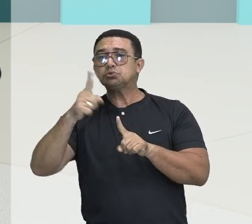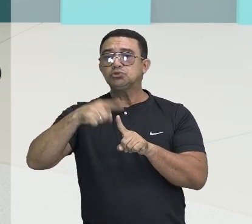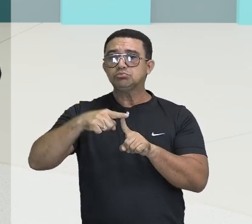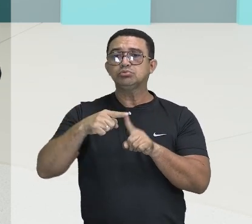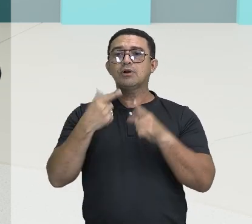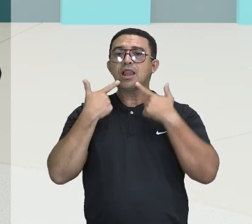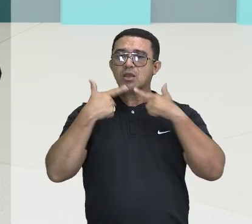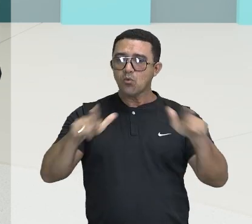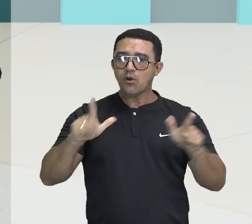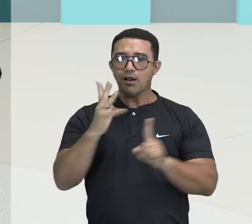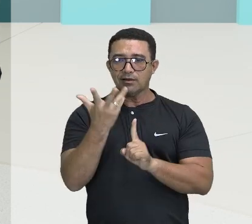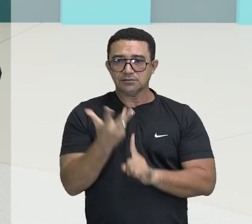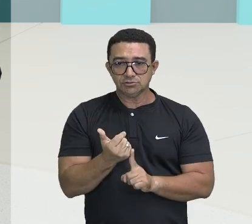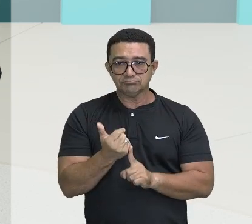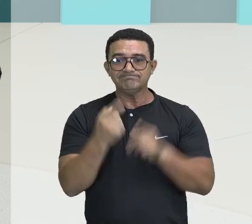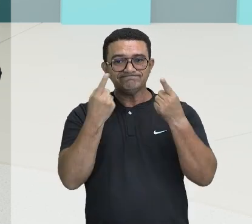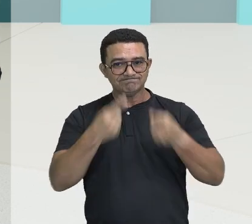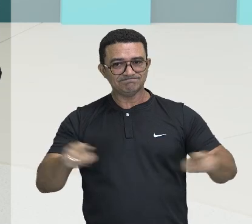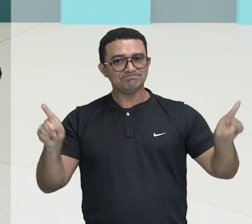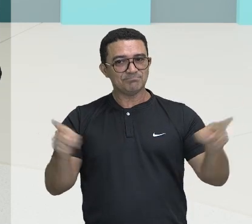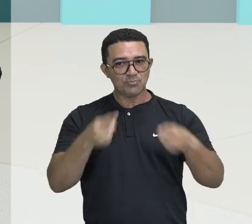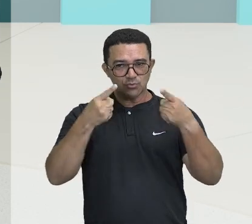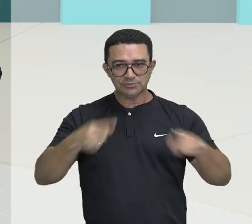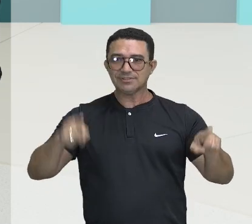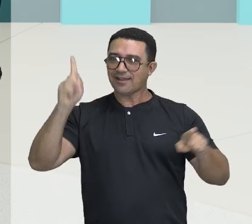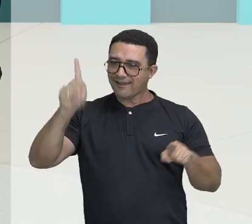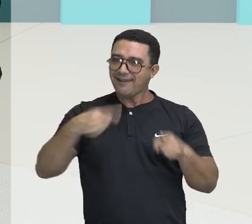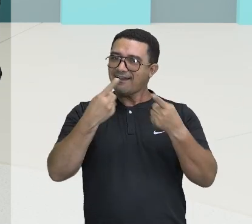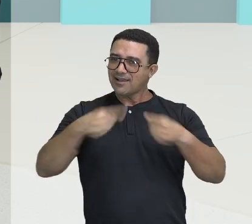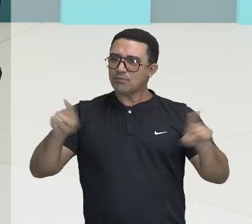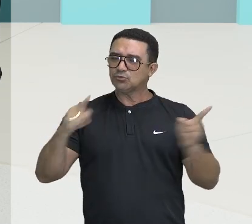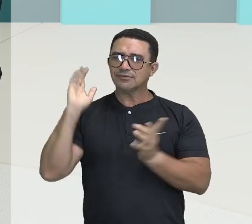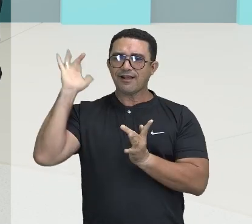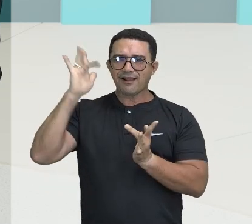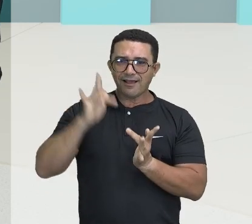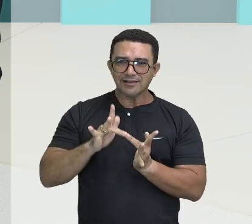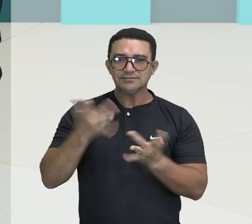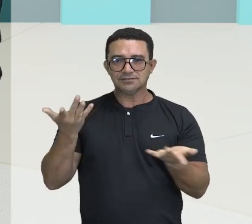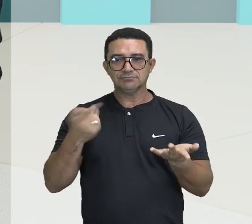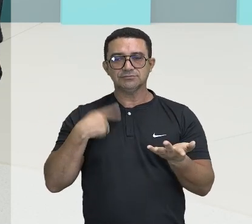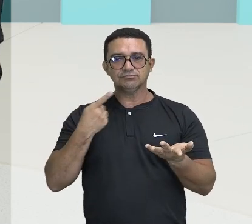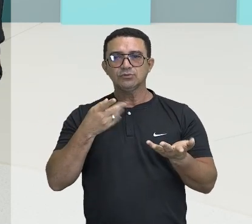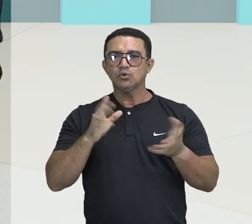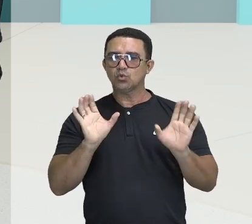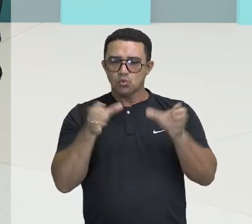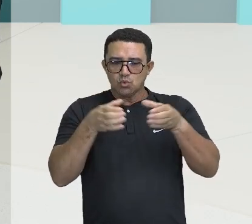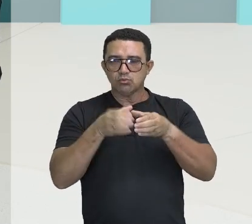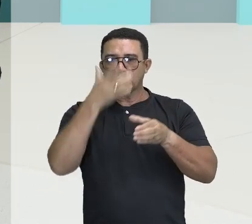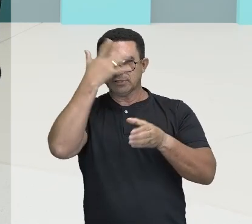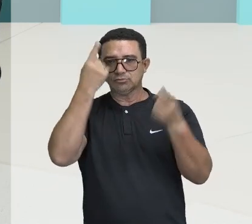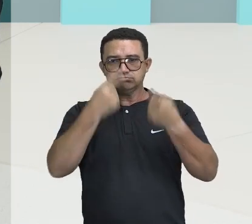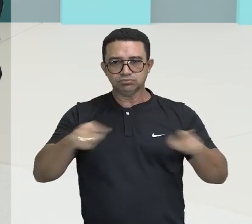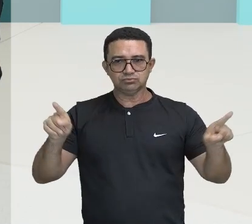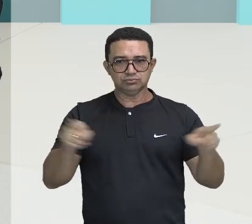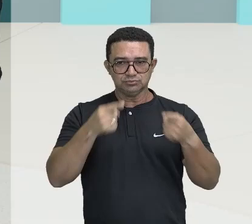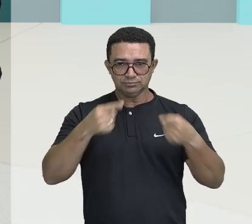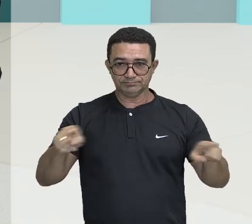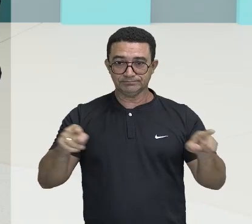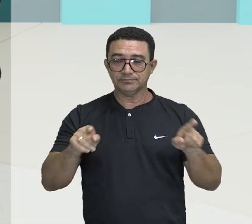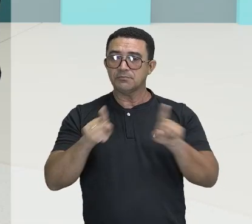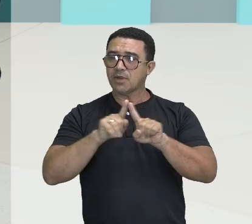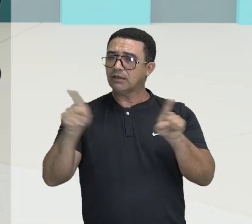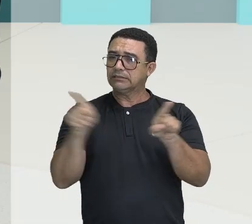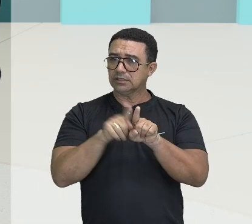música, que é representada aqui pela música clássica, erudita, através de um concerto de música. Mas também existem